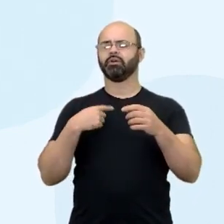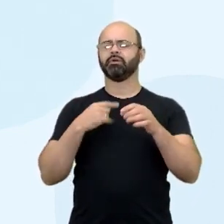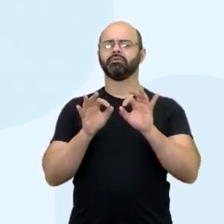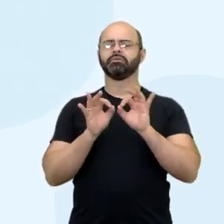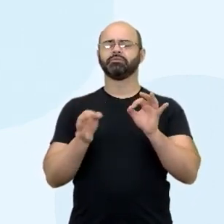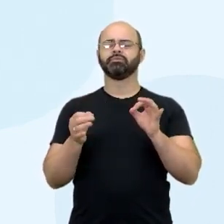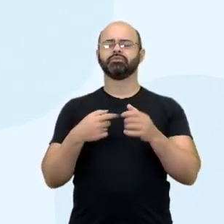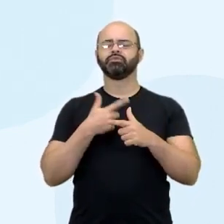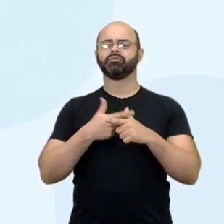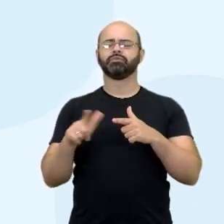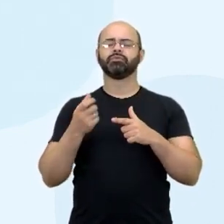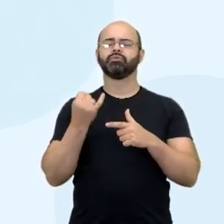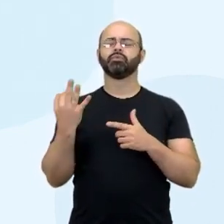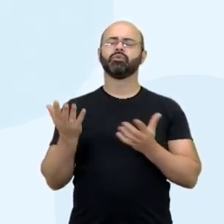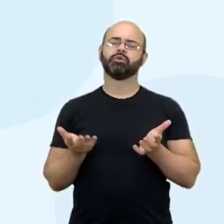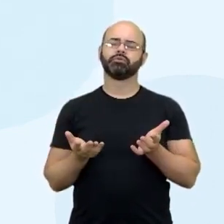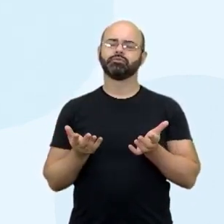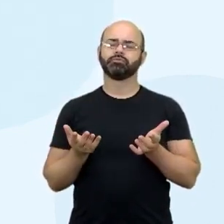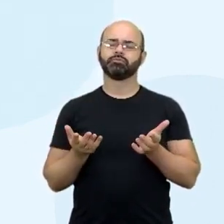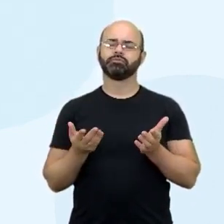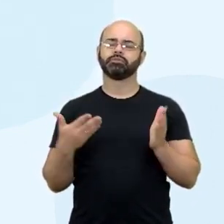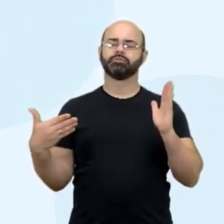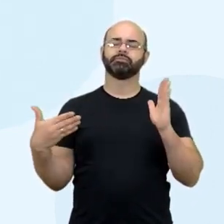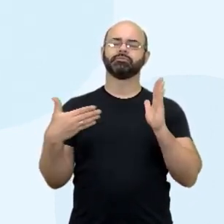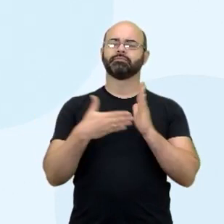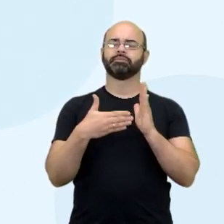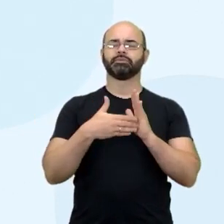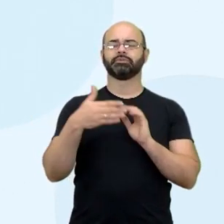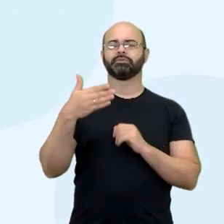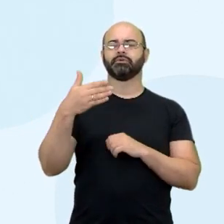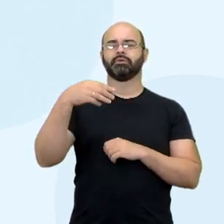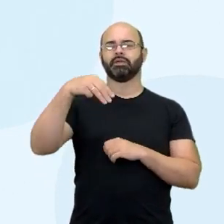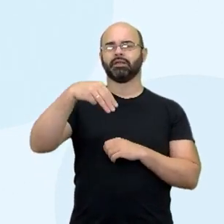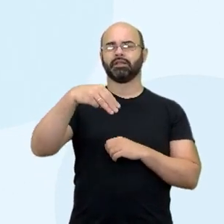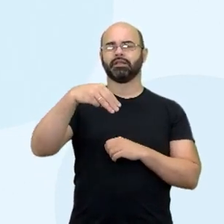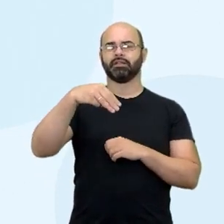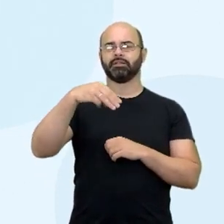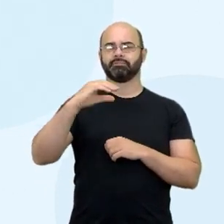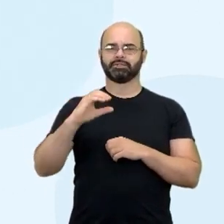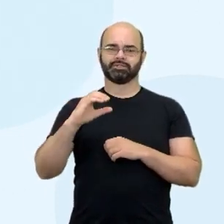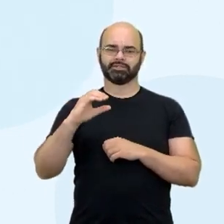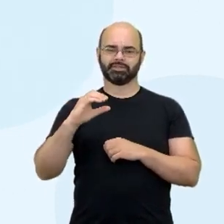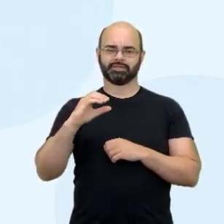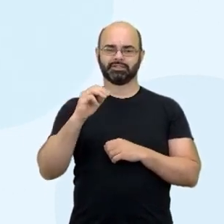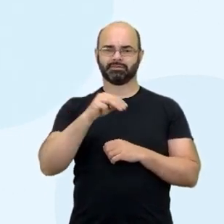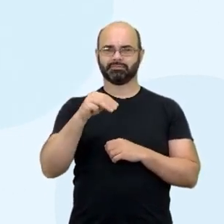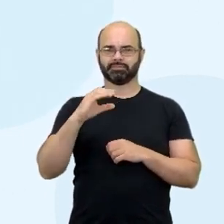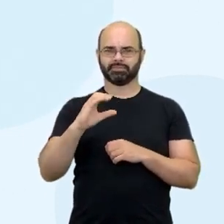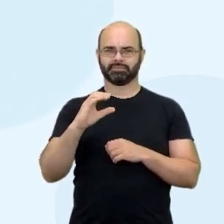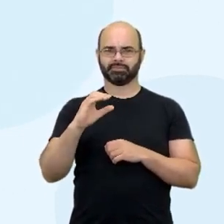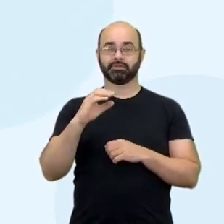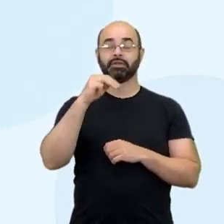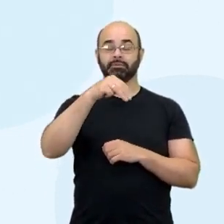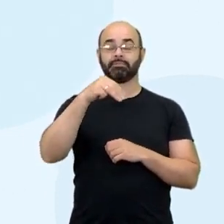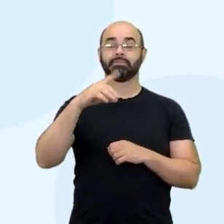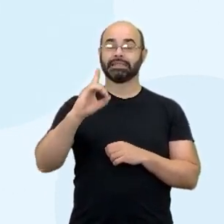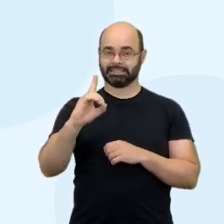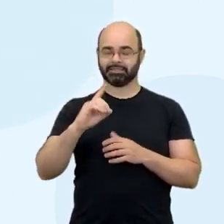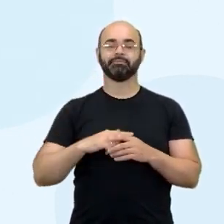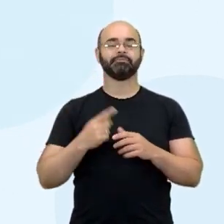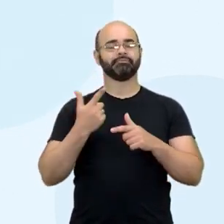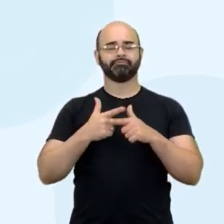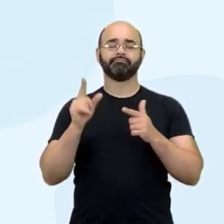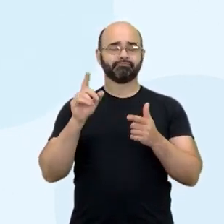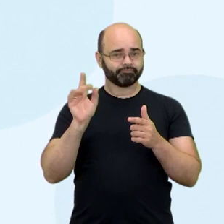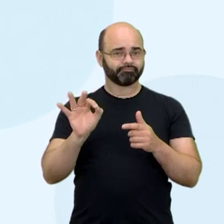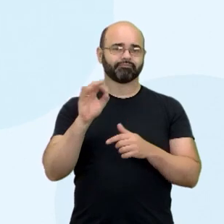aí? Então, eu acho que você simplificou pelo máximo divisor comum, né? O maior número entre 26 e 52, no caso aí, que foi o